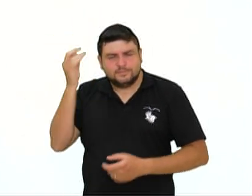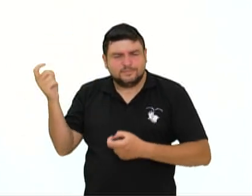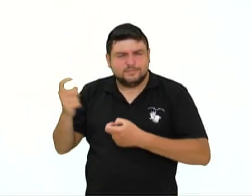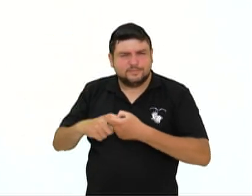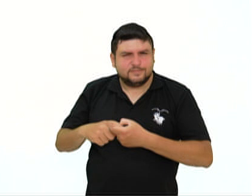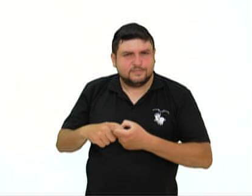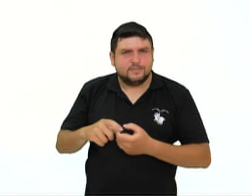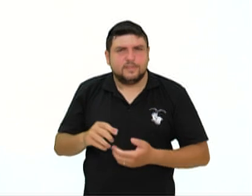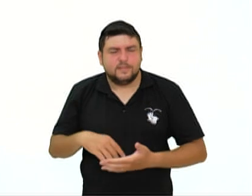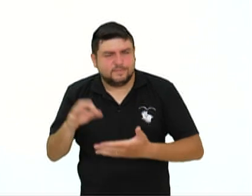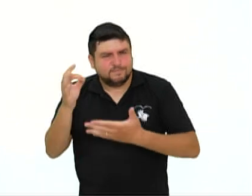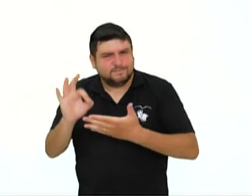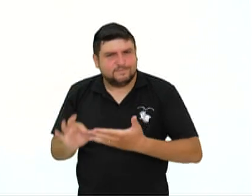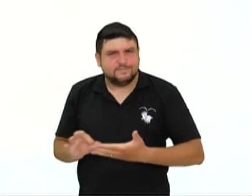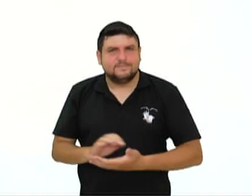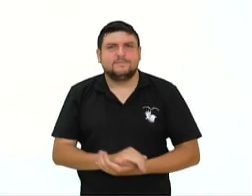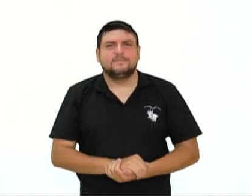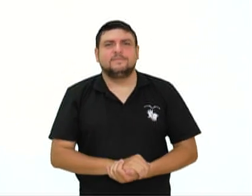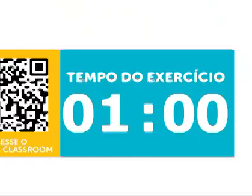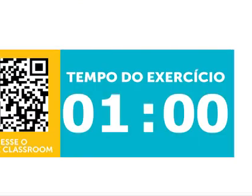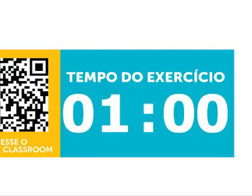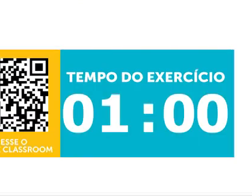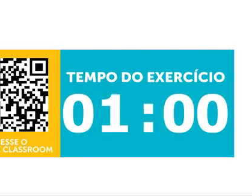lá não, né? Vai, mas você volta.